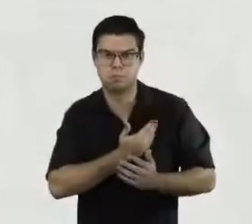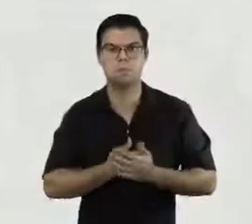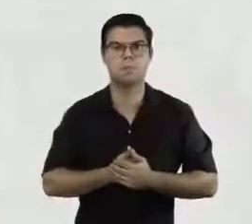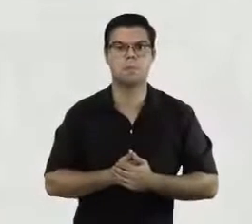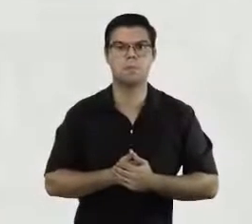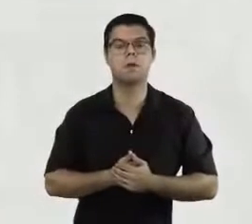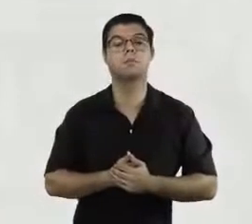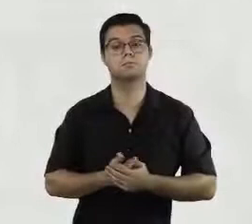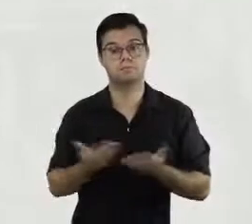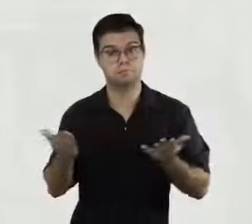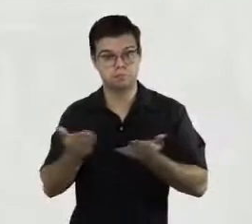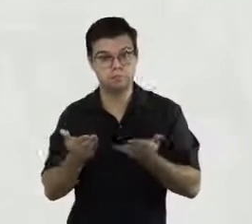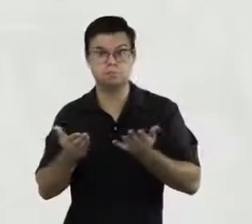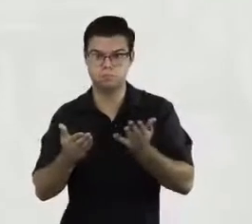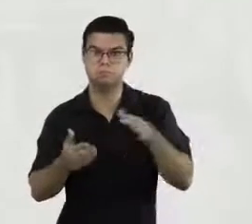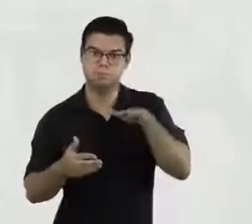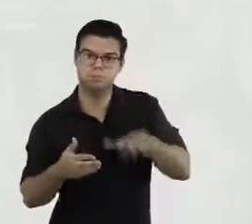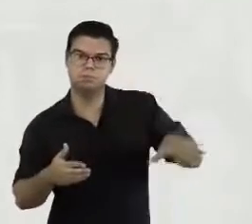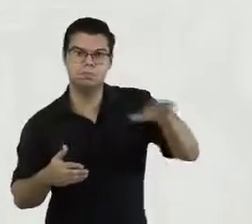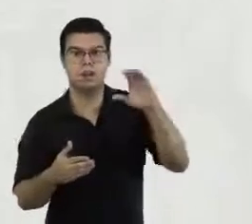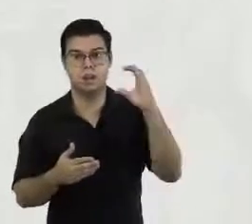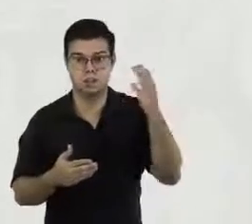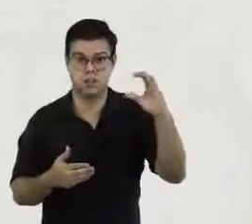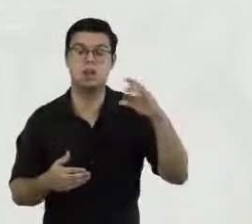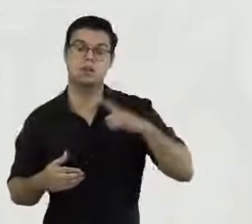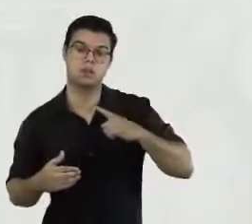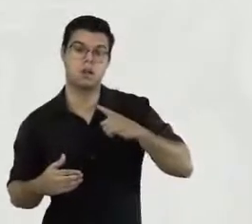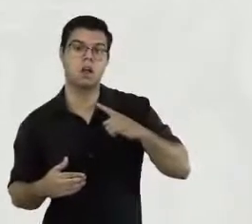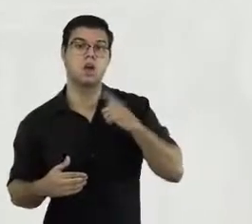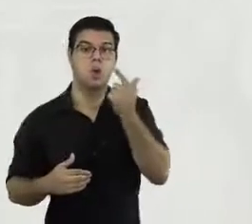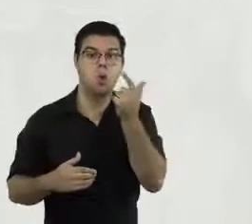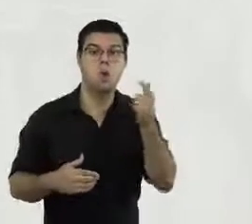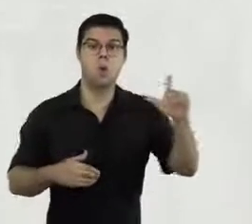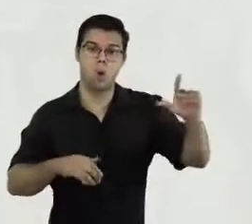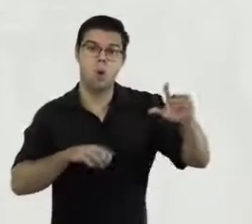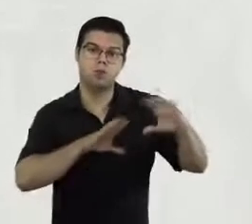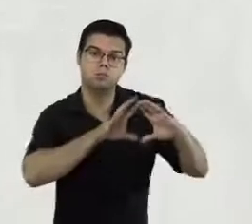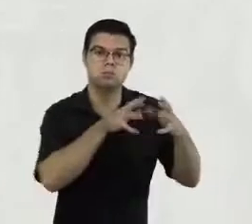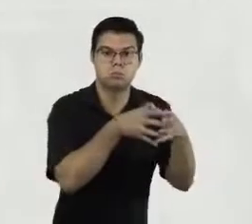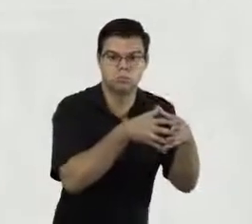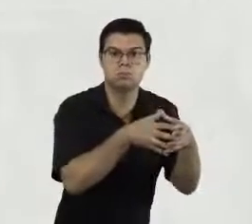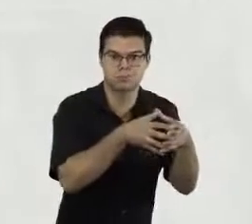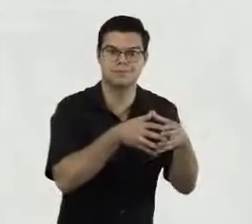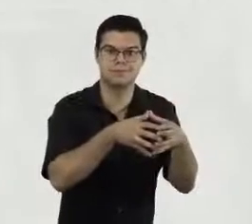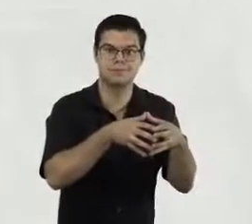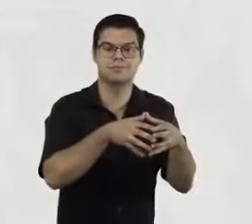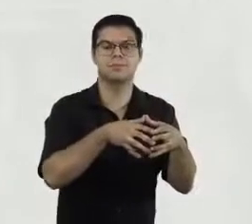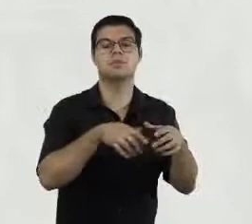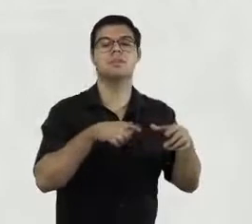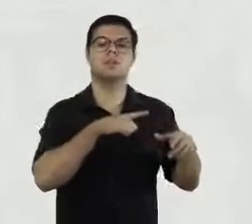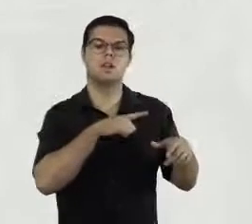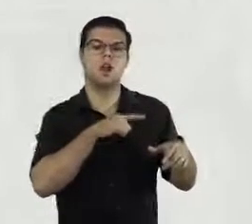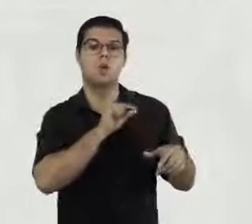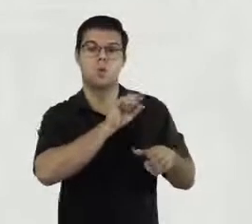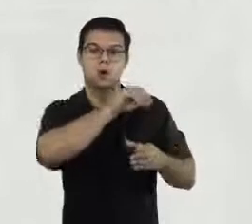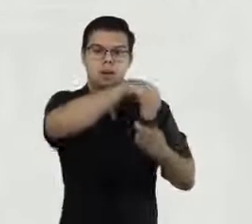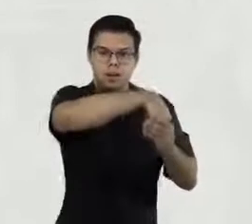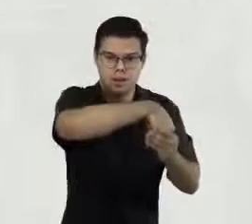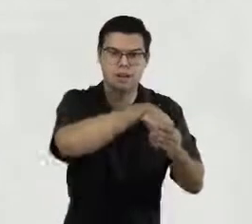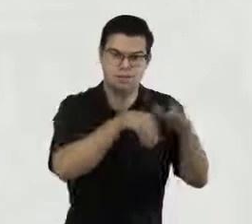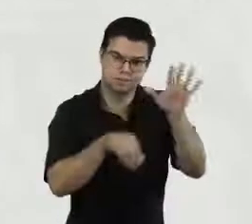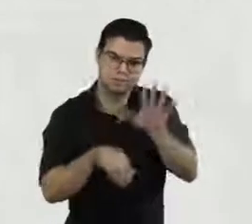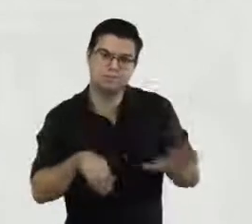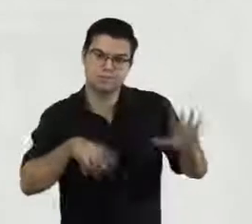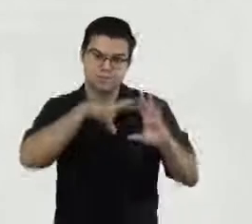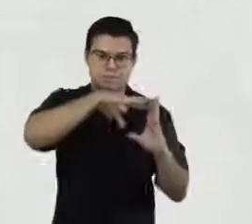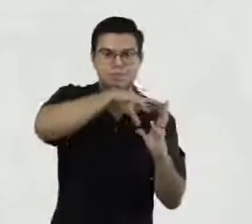Indo para a esfera científica, que é um outro aspecto, outra dimensão que compõe esse universo